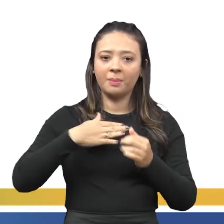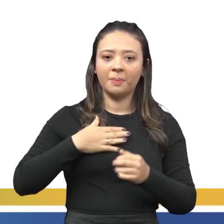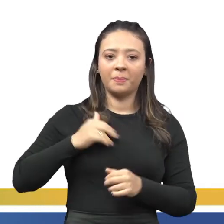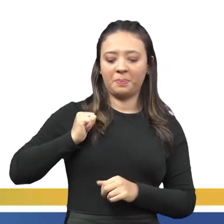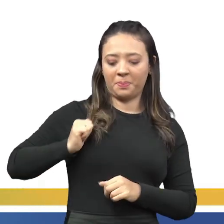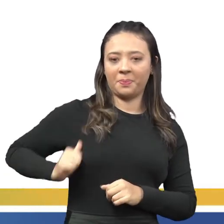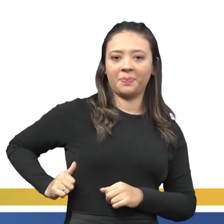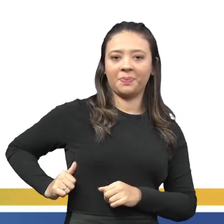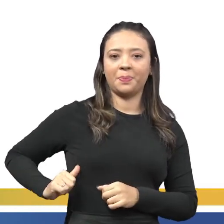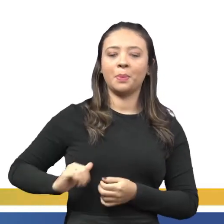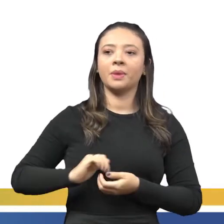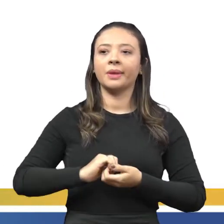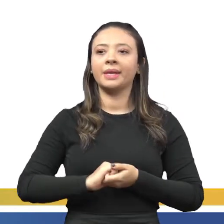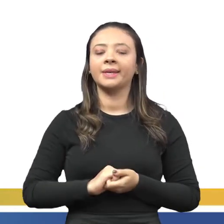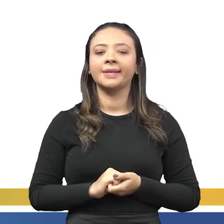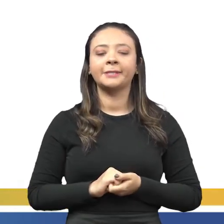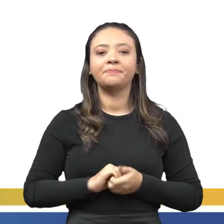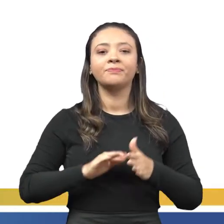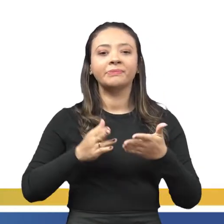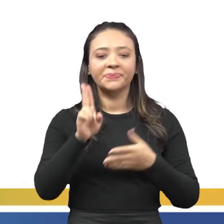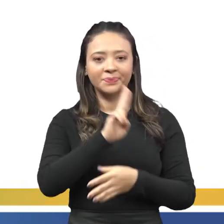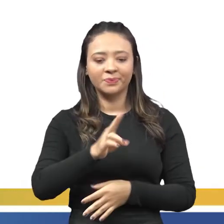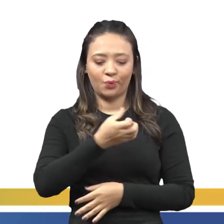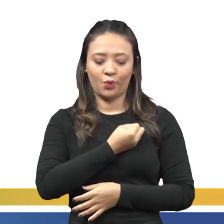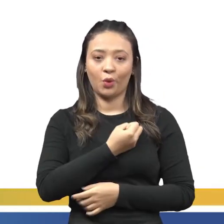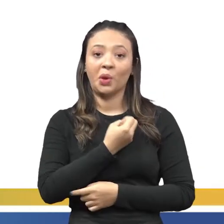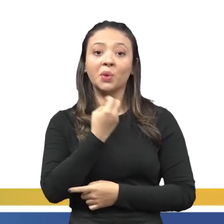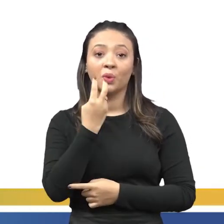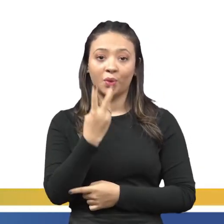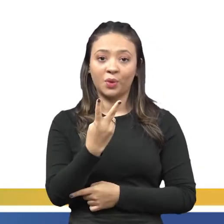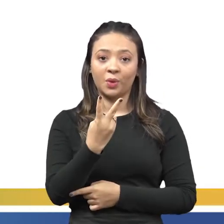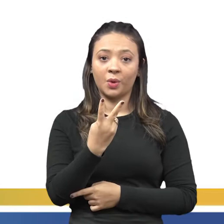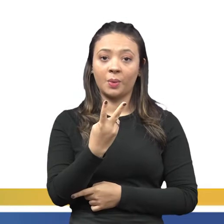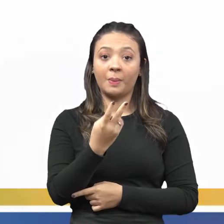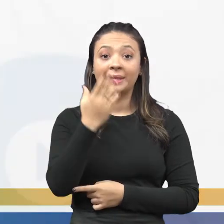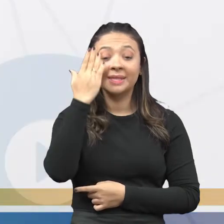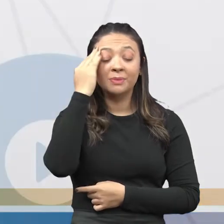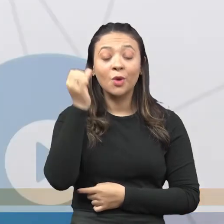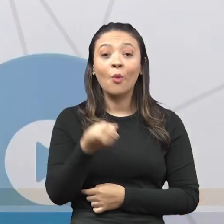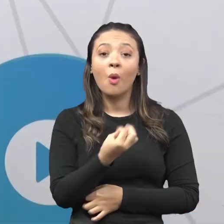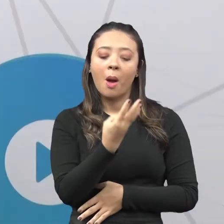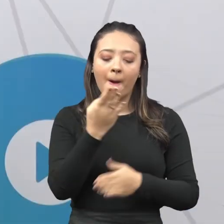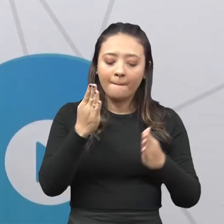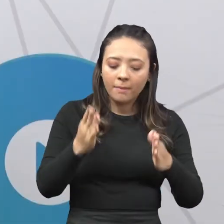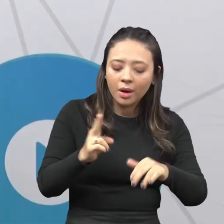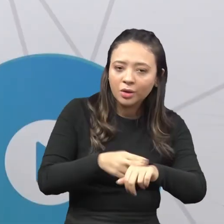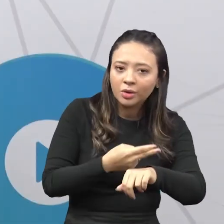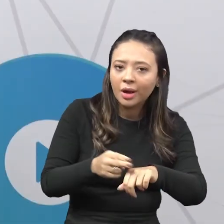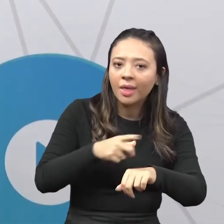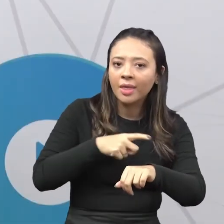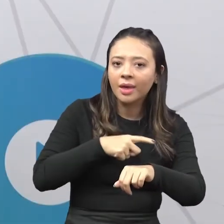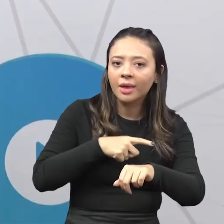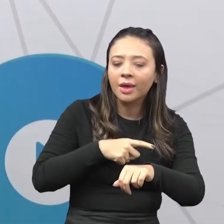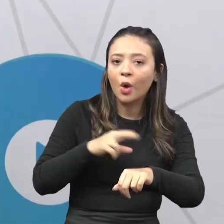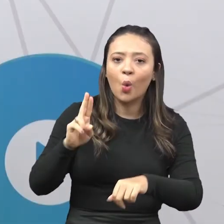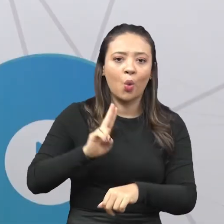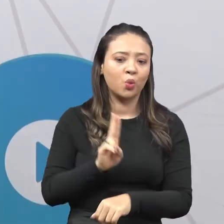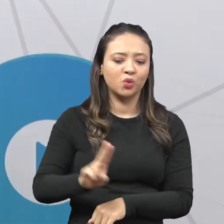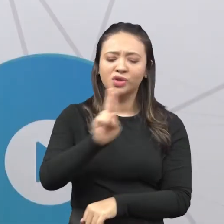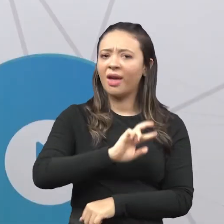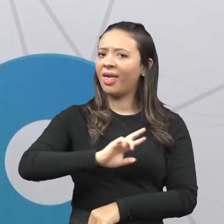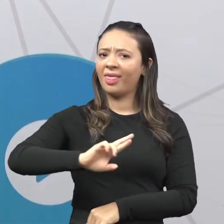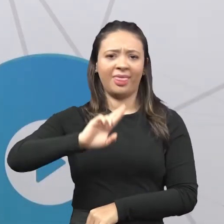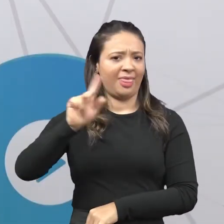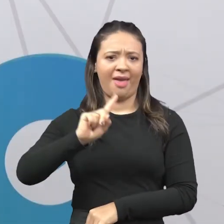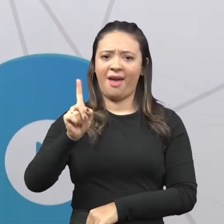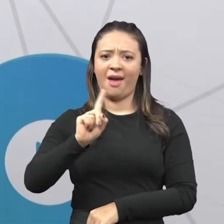Então, aí eu usei o numeral 2 para contar as barras e não o substantivo. Por isso eles são importantes.